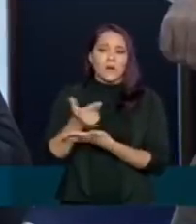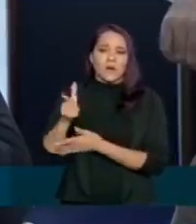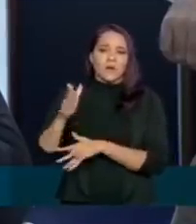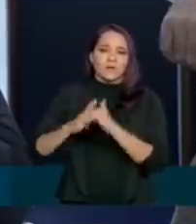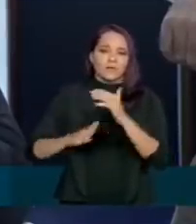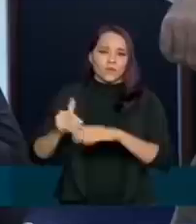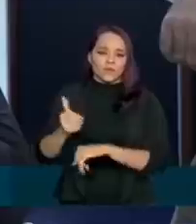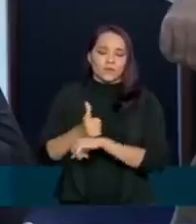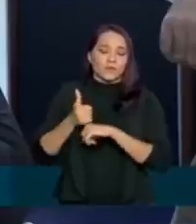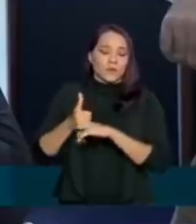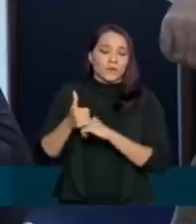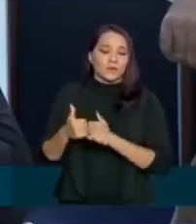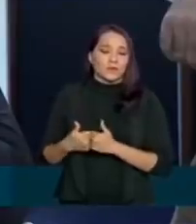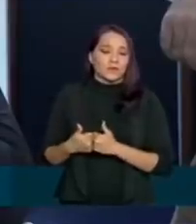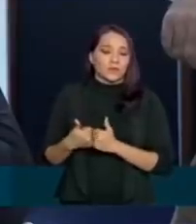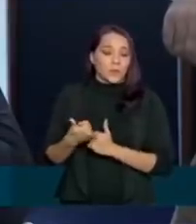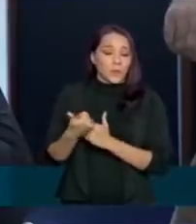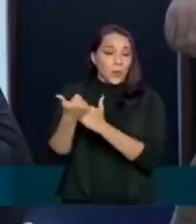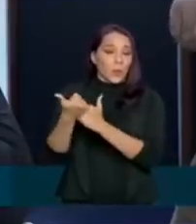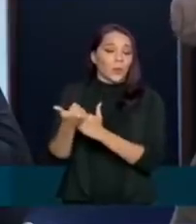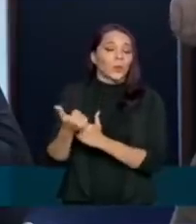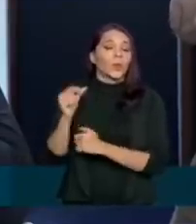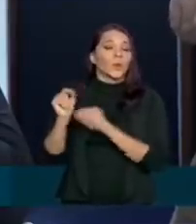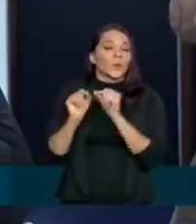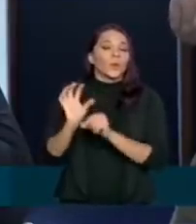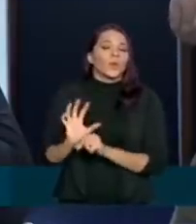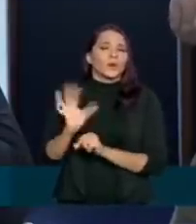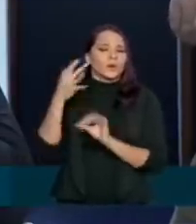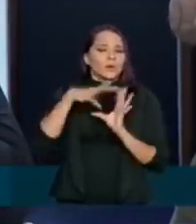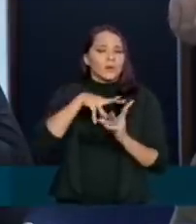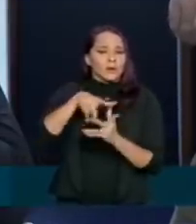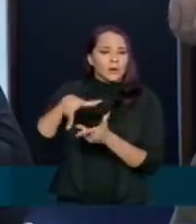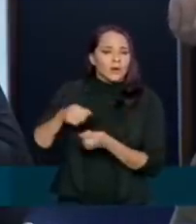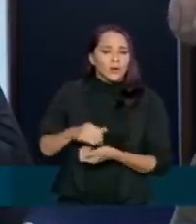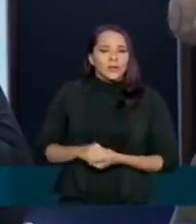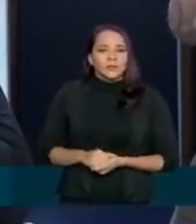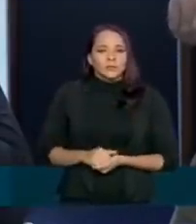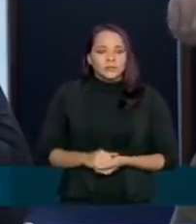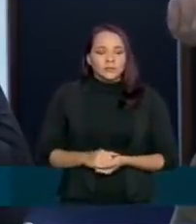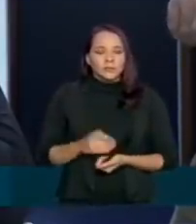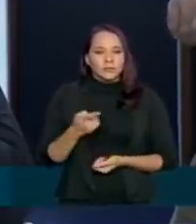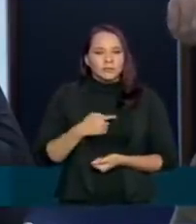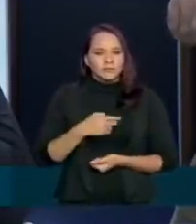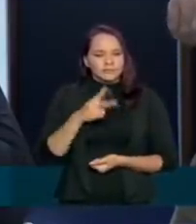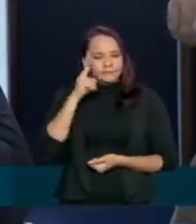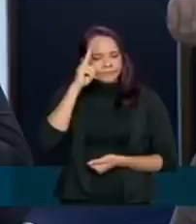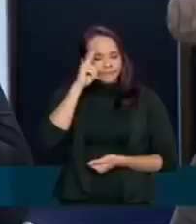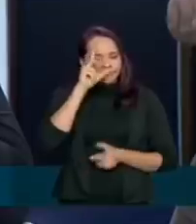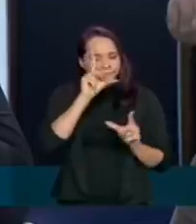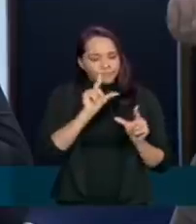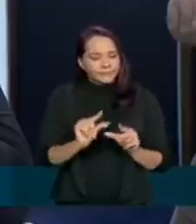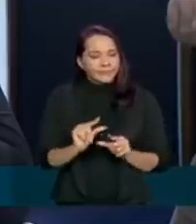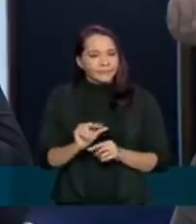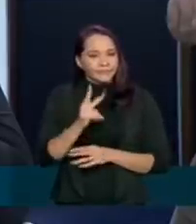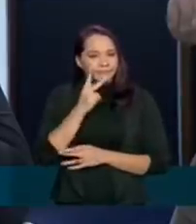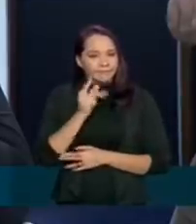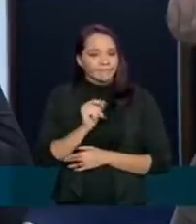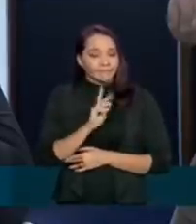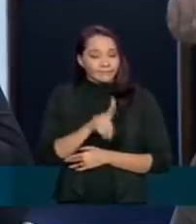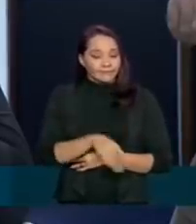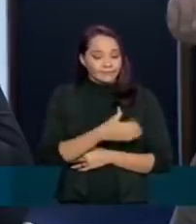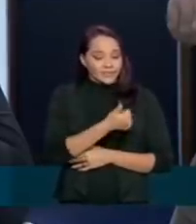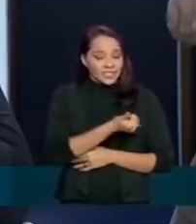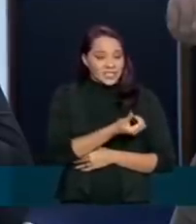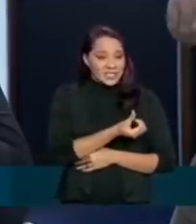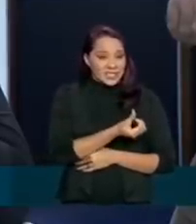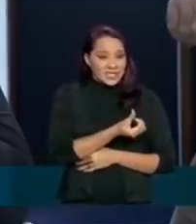apoio, o que está acontecendo no mundo. E para encurtar uma longa história, são 16 as